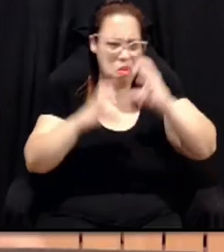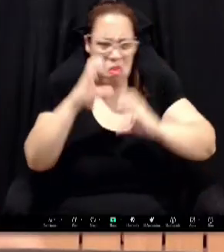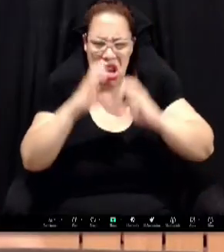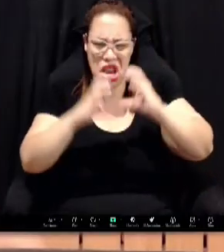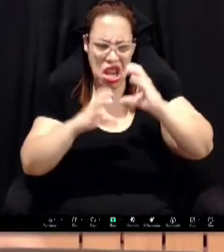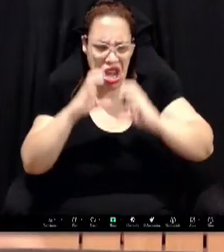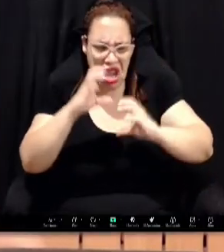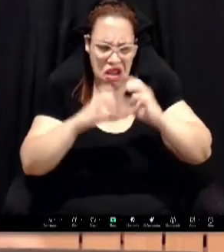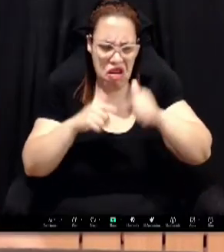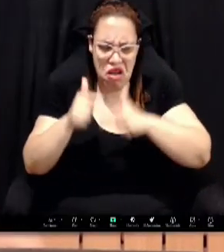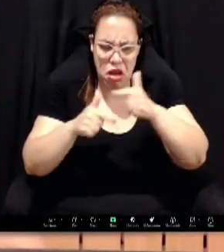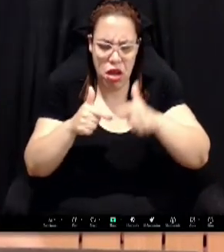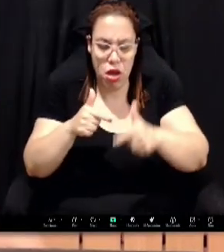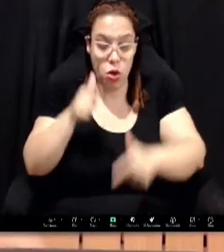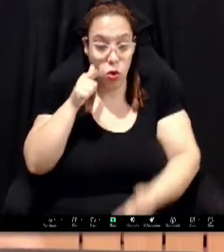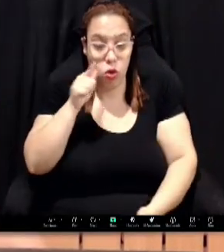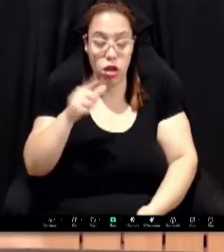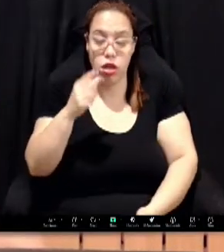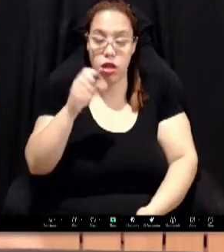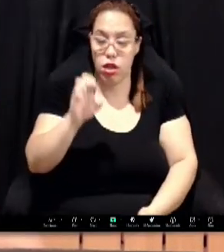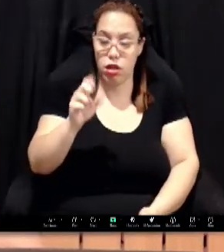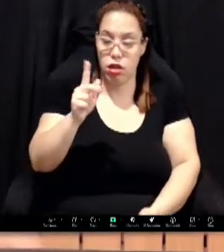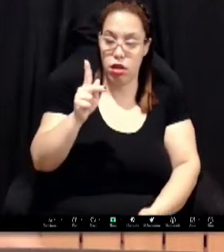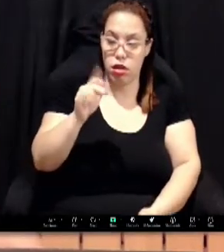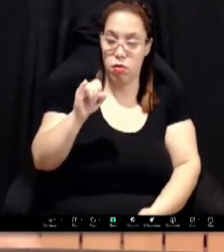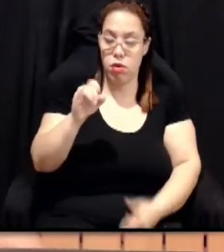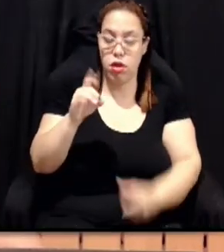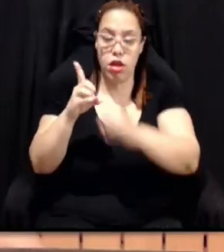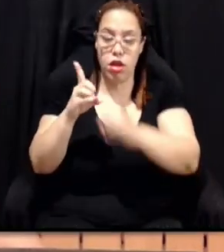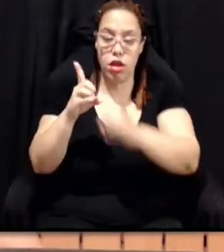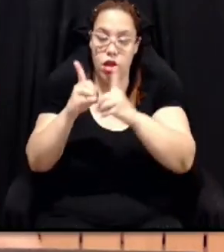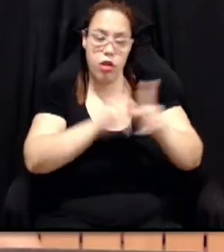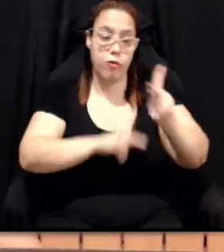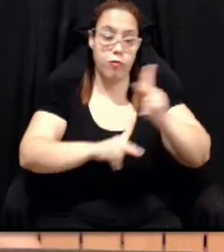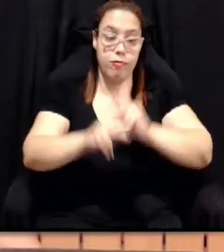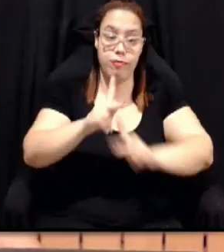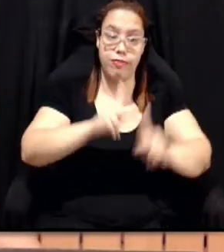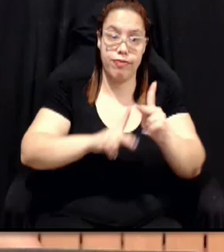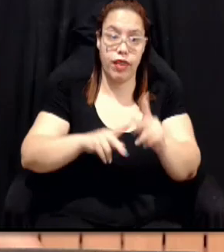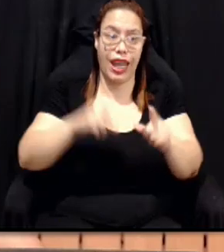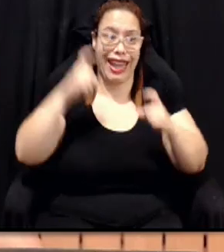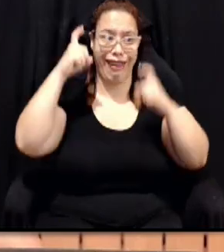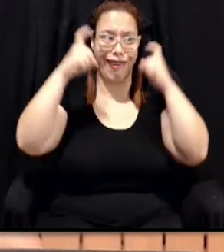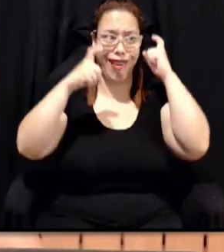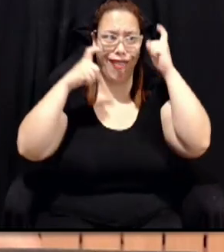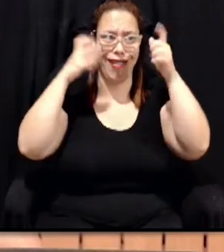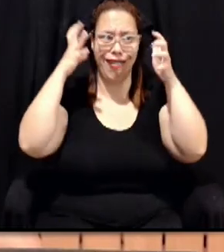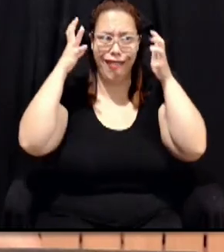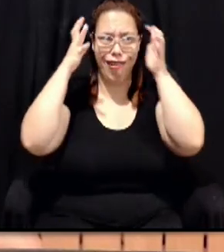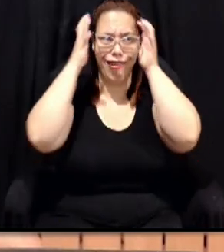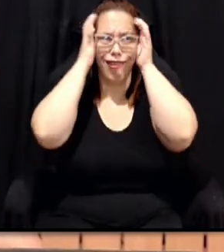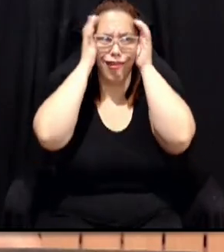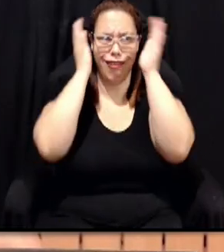conseguirem EPI para poder atender a população naquela situação de desespero que nós nos encontrávamos.